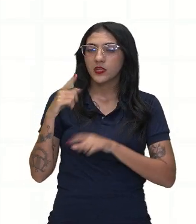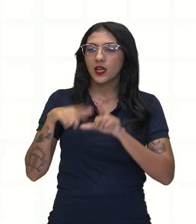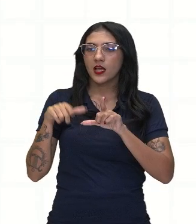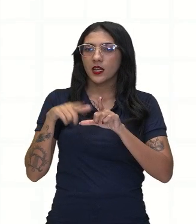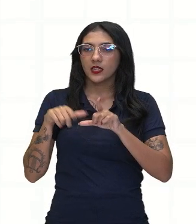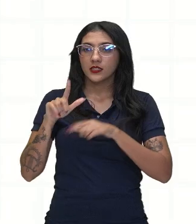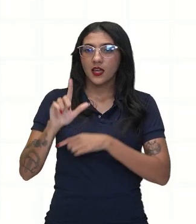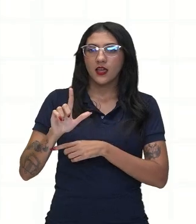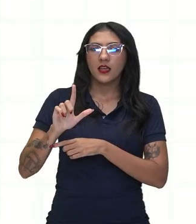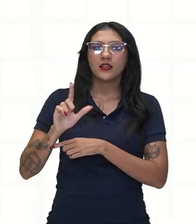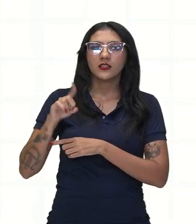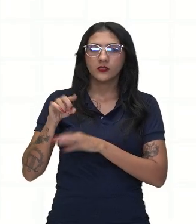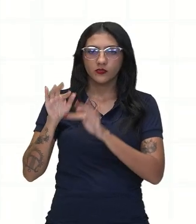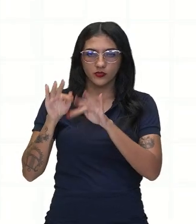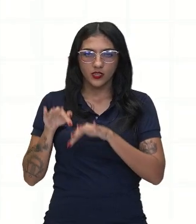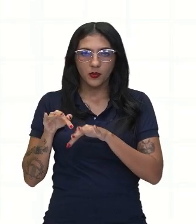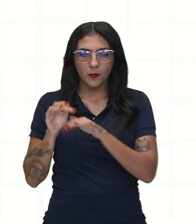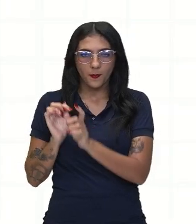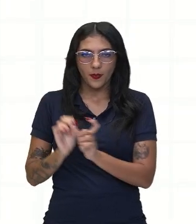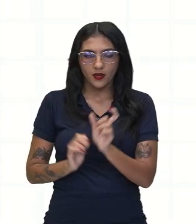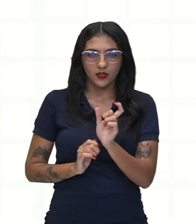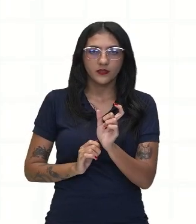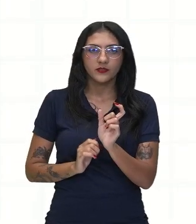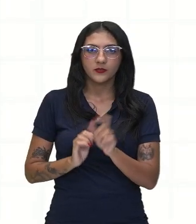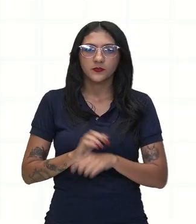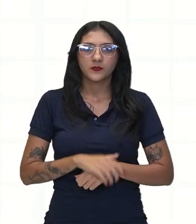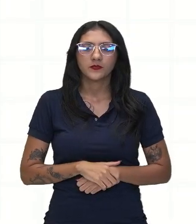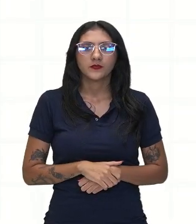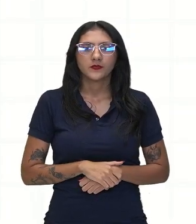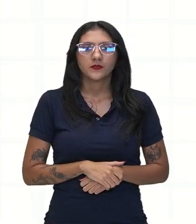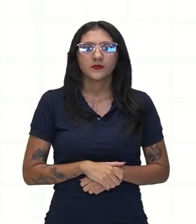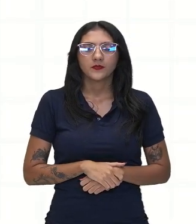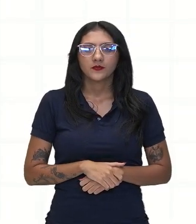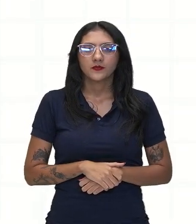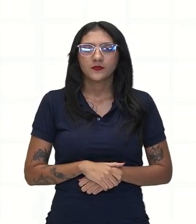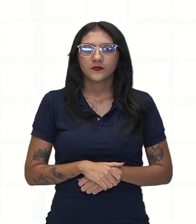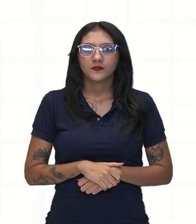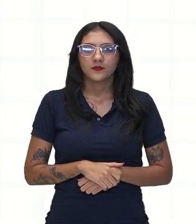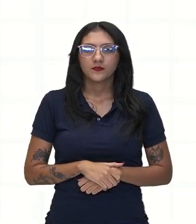vai receber acento, ó, terminada em L, tá?